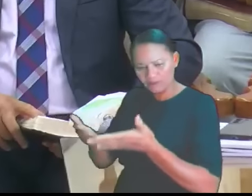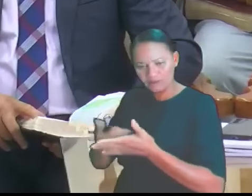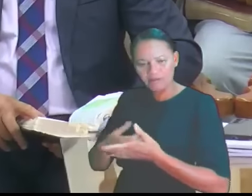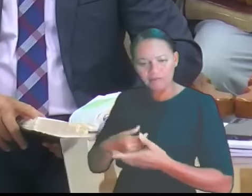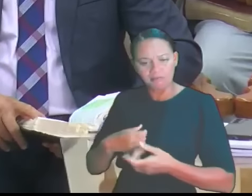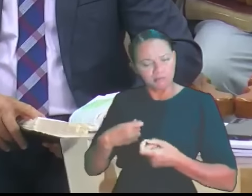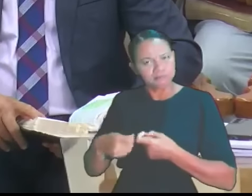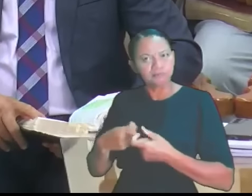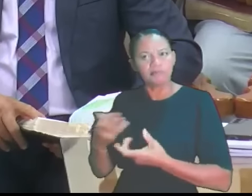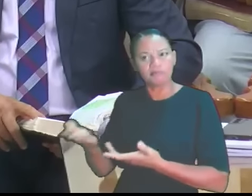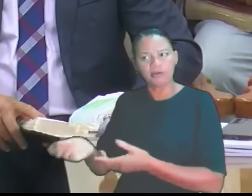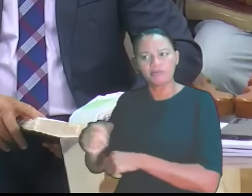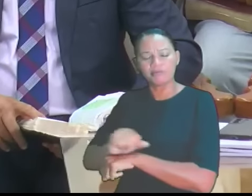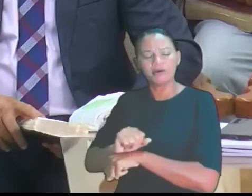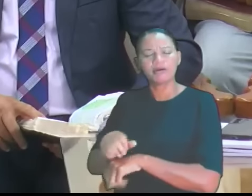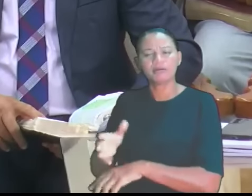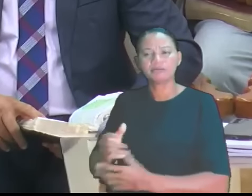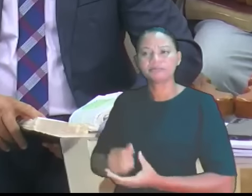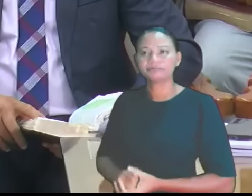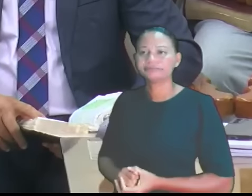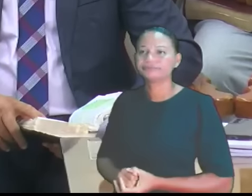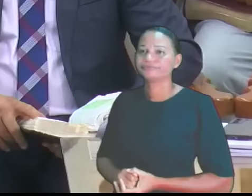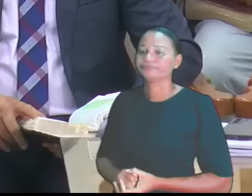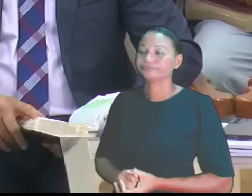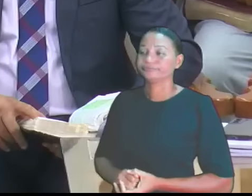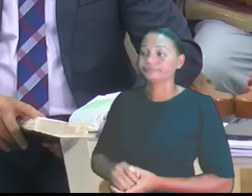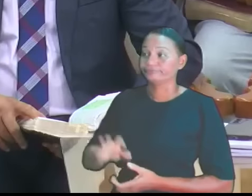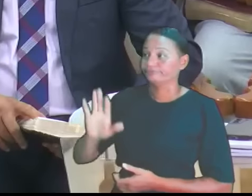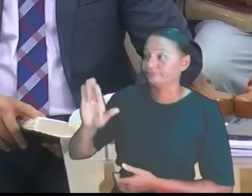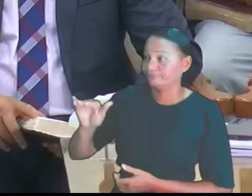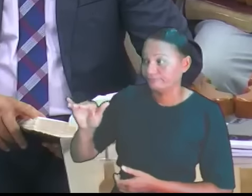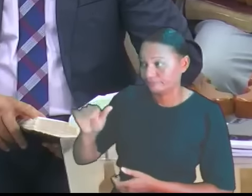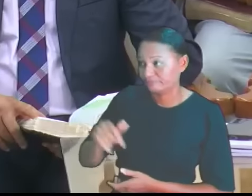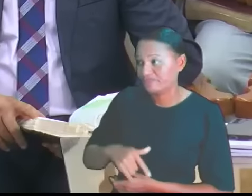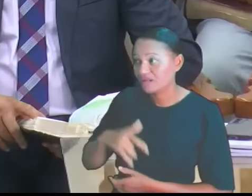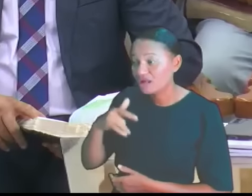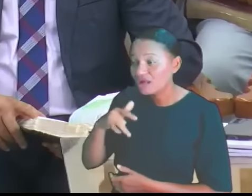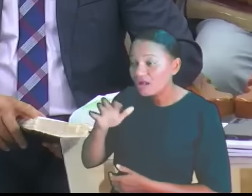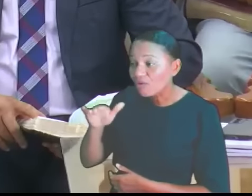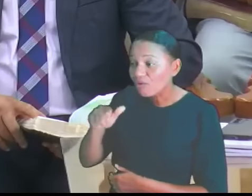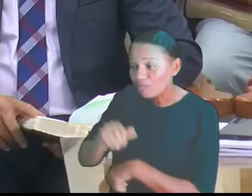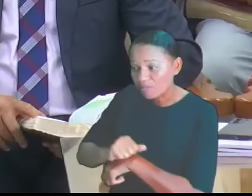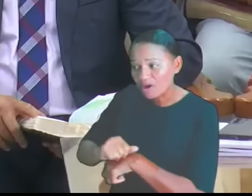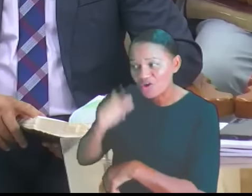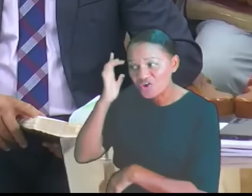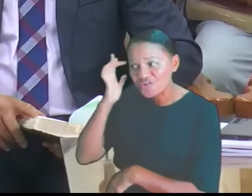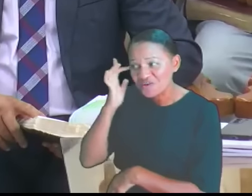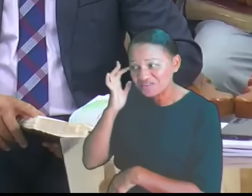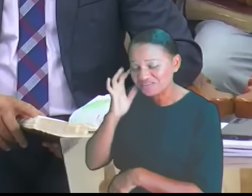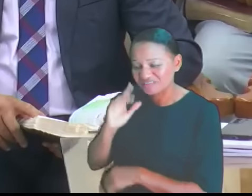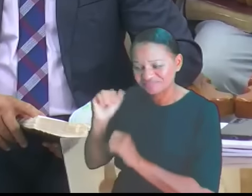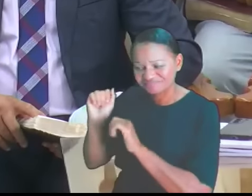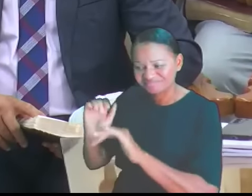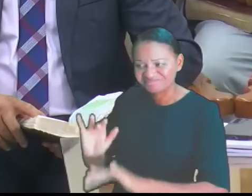Sara estava dizendo a Abraão: eu acho que Deus não vai dar conta de cumprir.